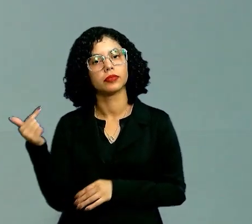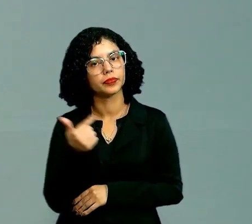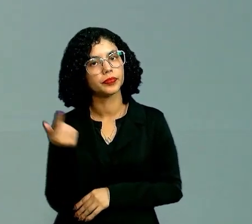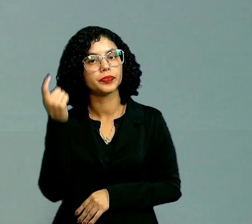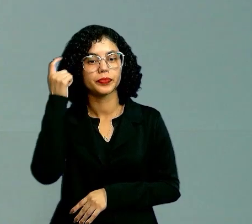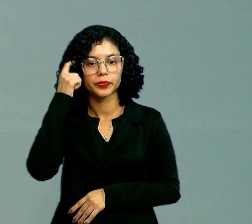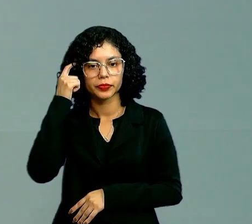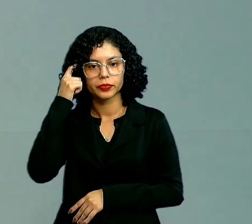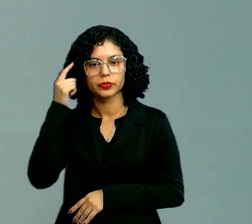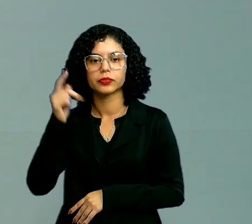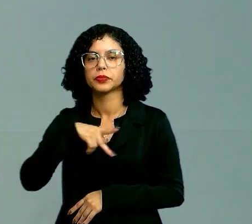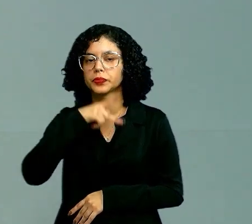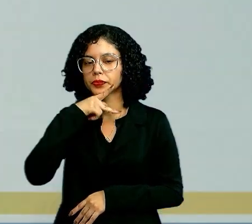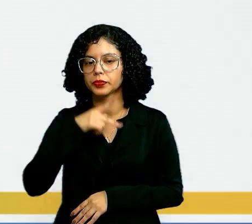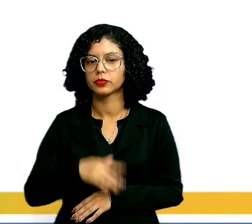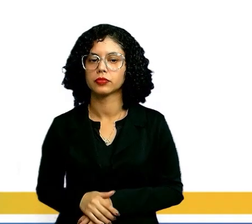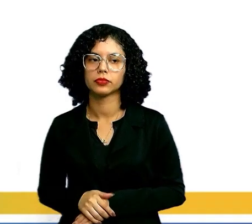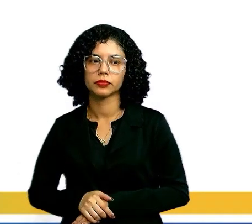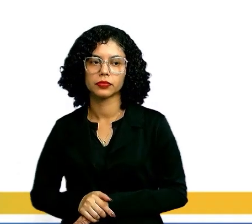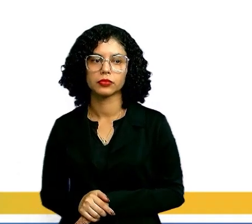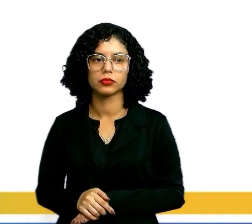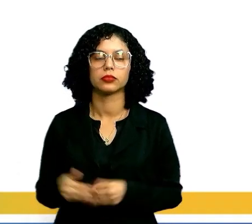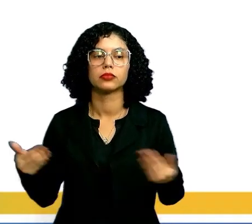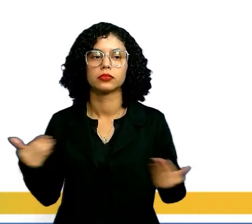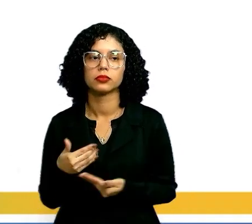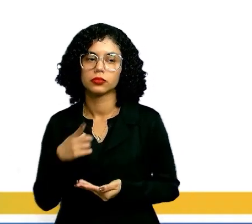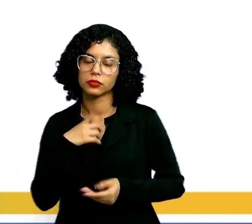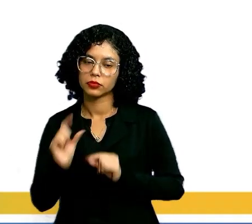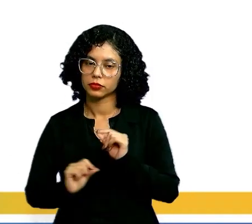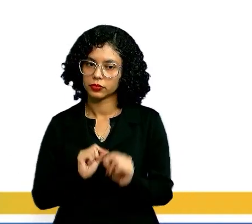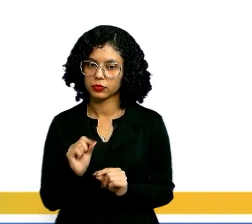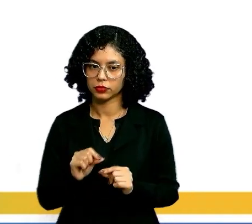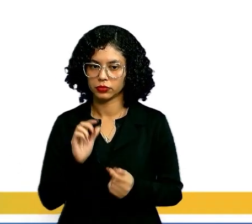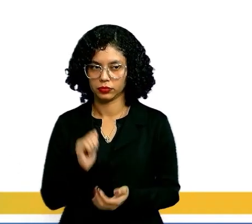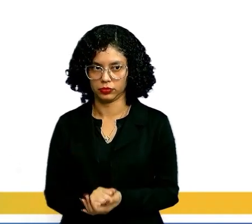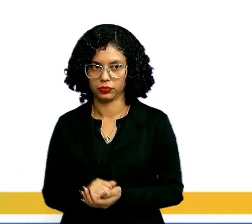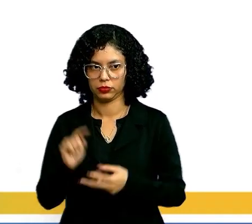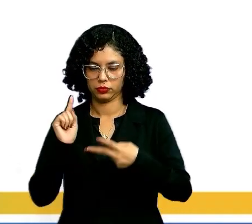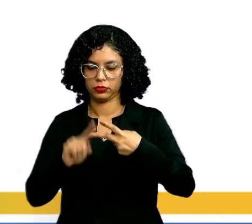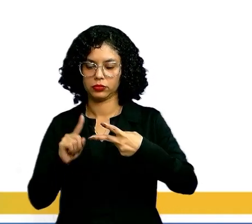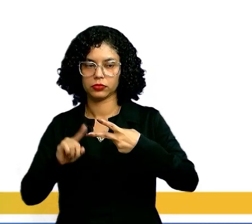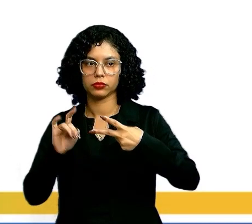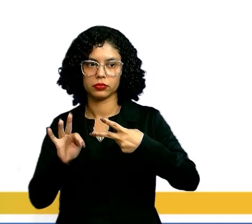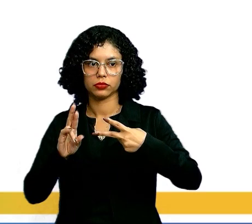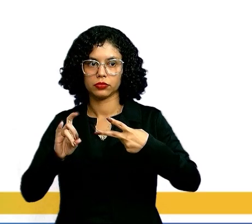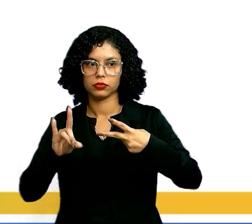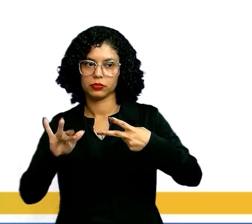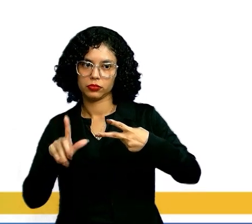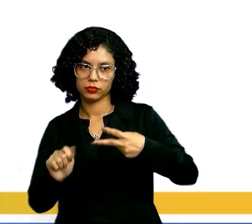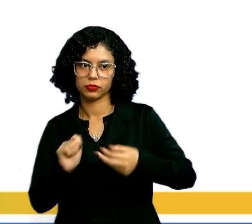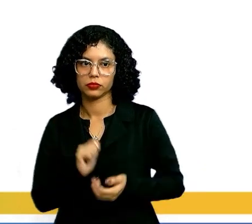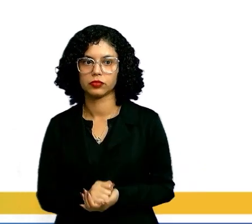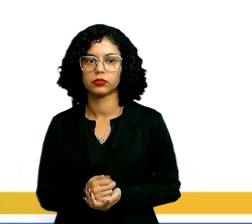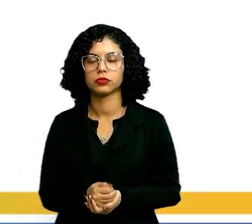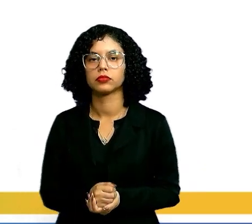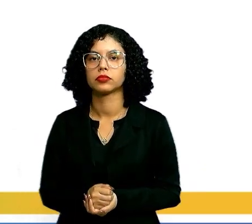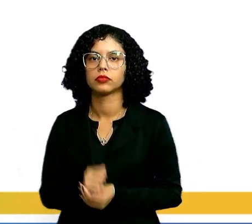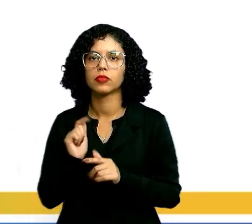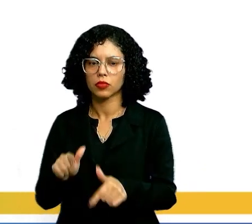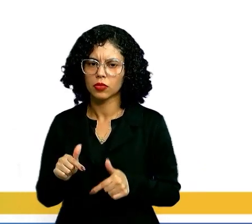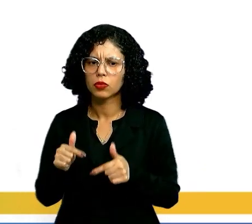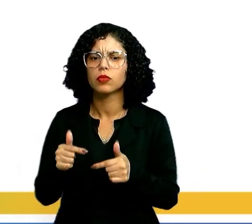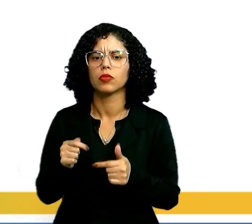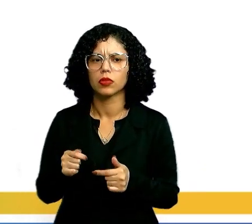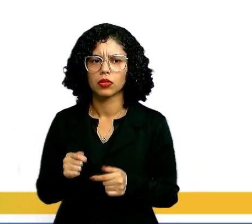pensamento de Platão agora nós temos a segundo tipo de alma que é a alma irací quer dizer a alma